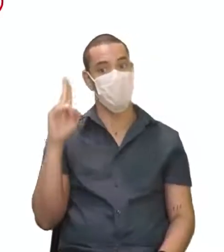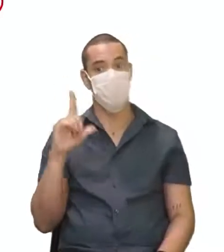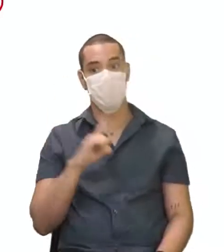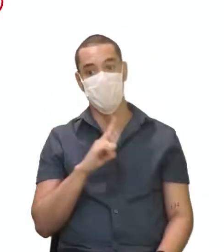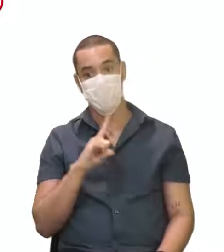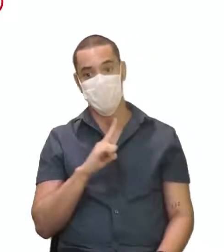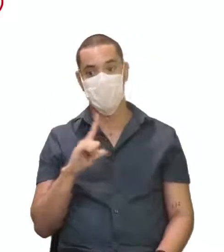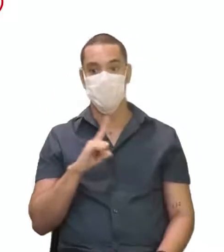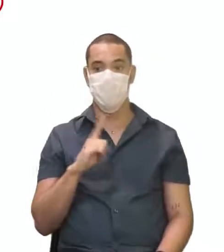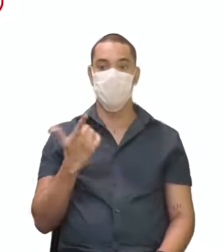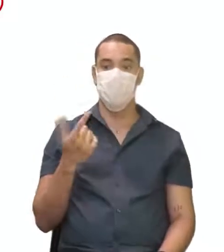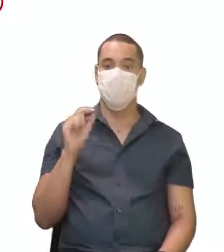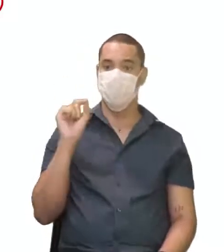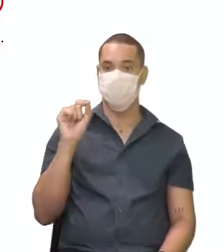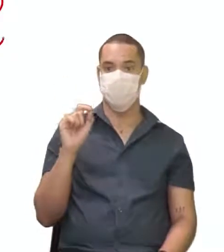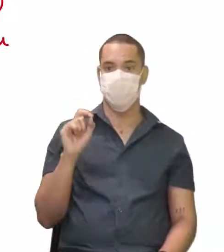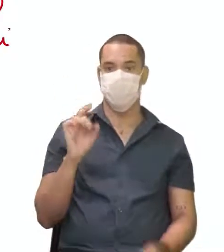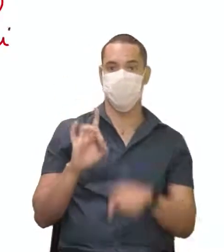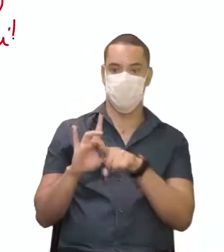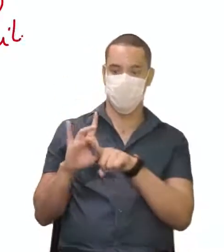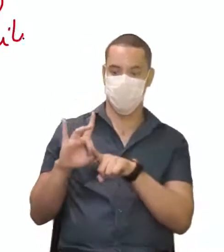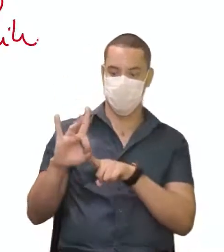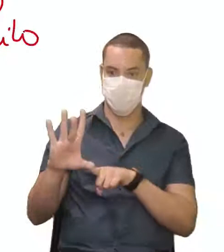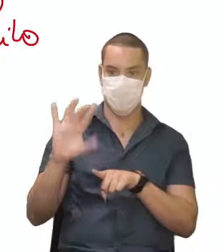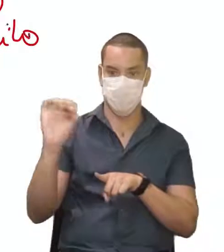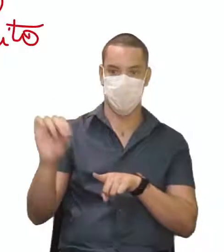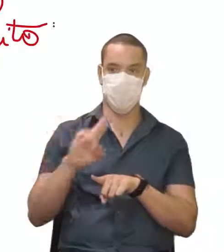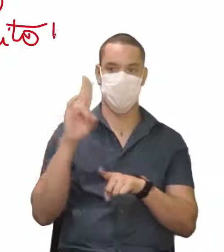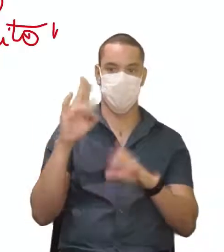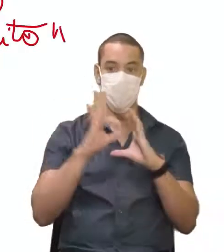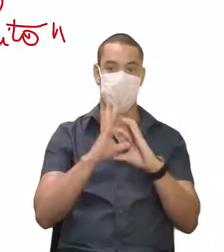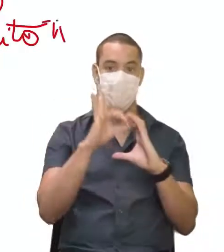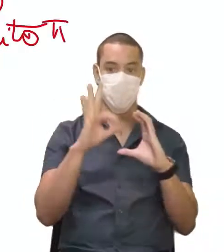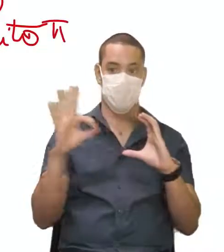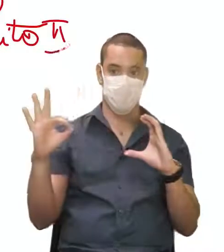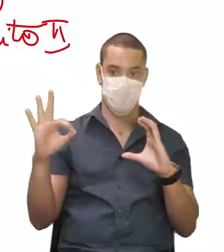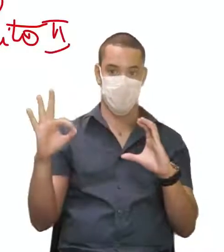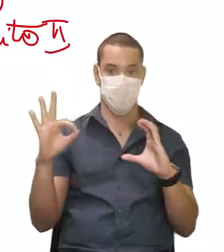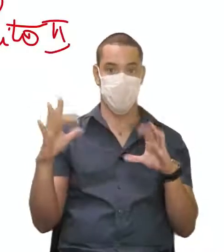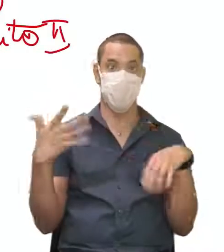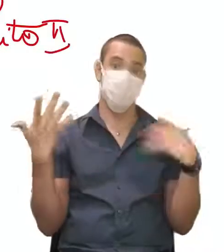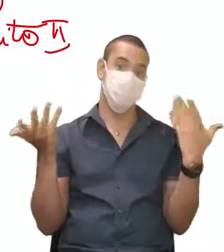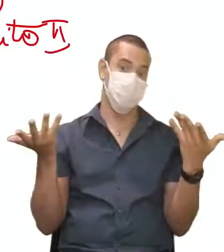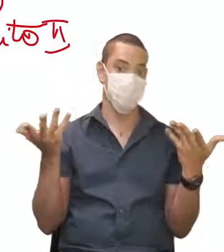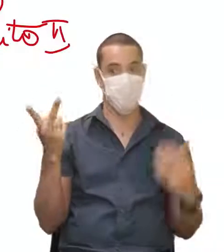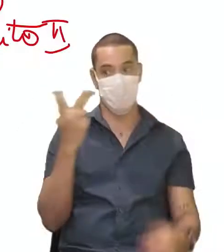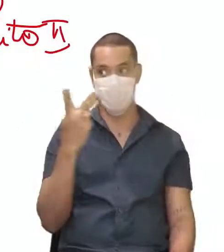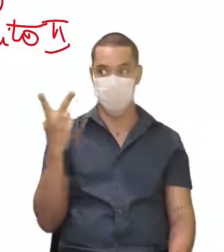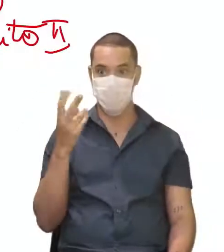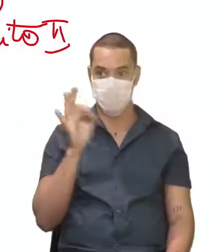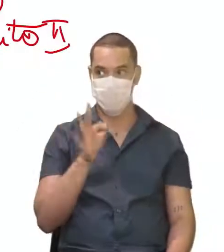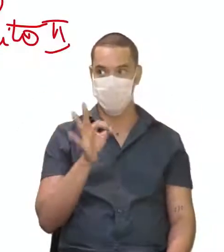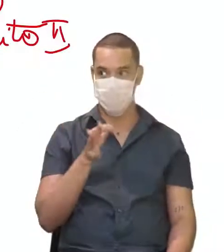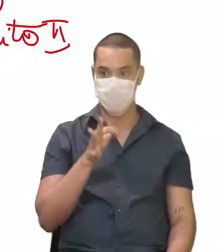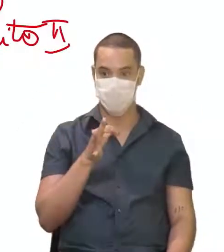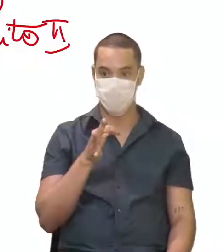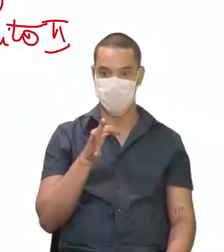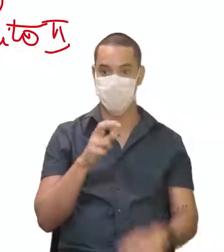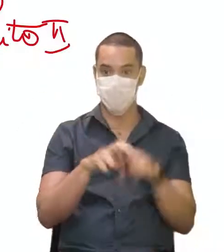espermatozoide ou ovócito secundário. Certo?